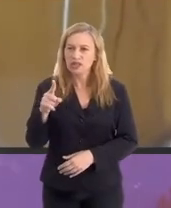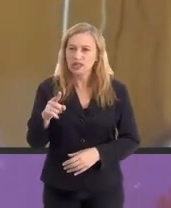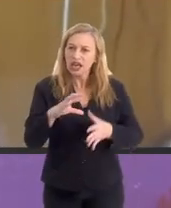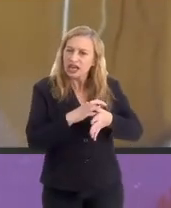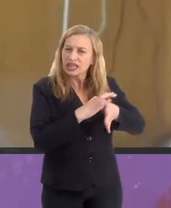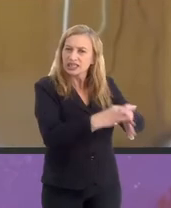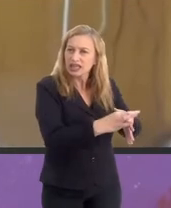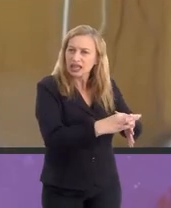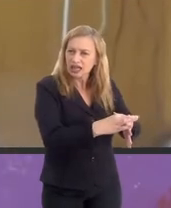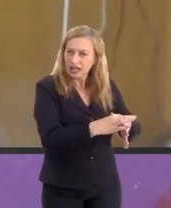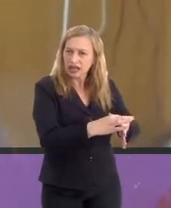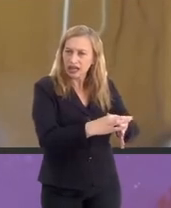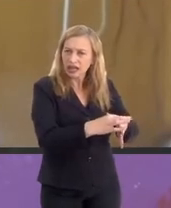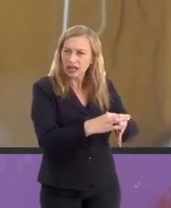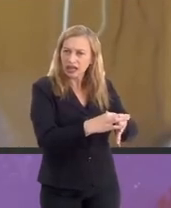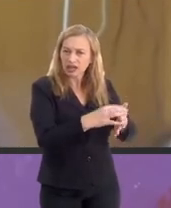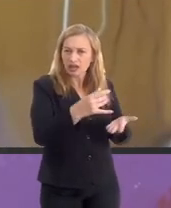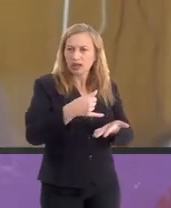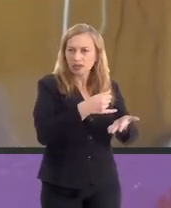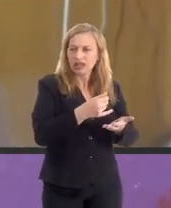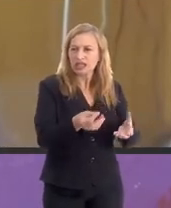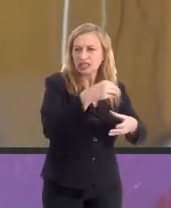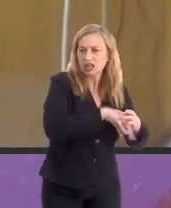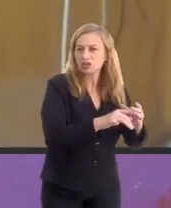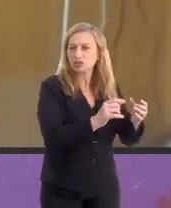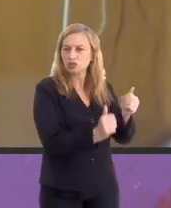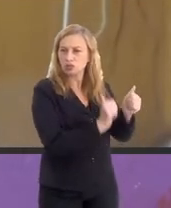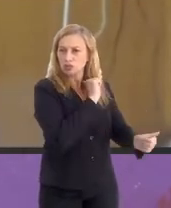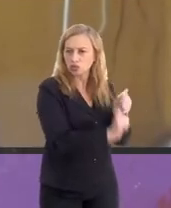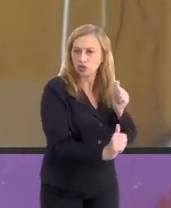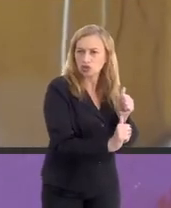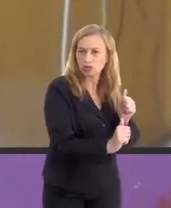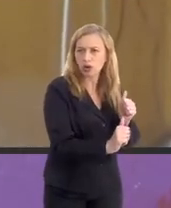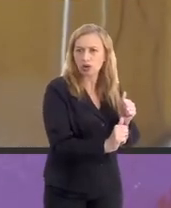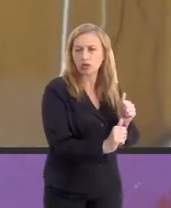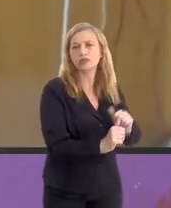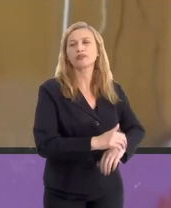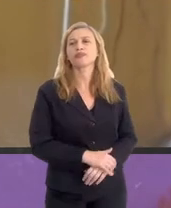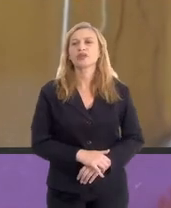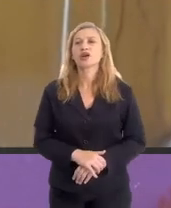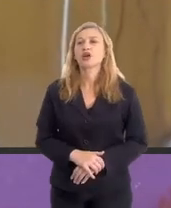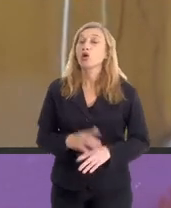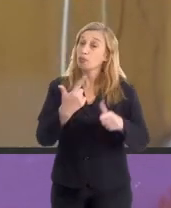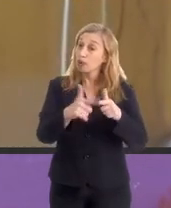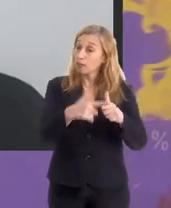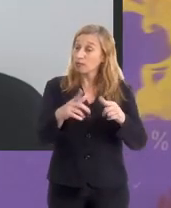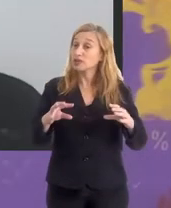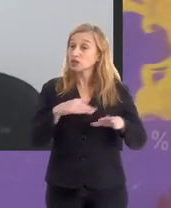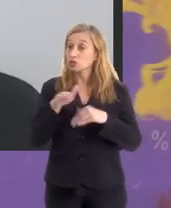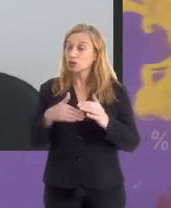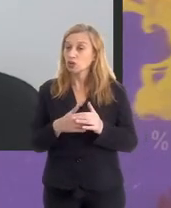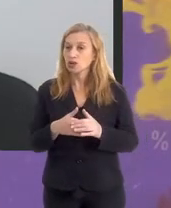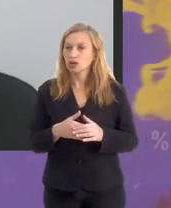honesto é você liberar para que o livro capitalismo é reino futebol tá porque o sistema Mundial predominante é o capitalismo